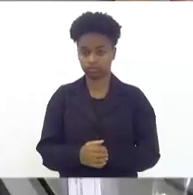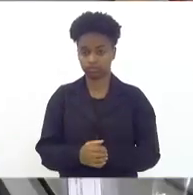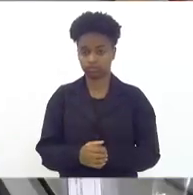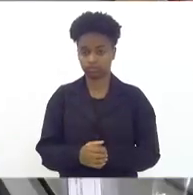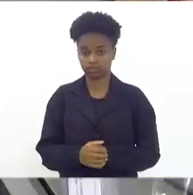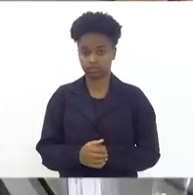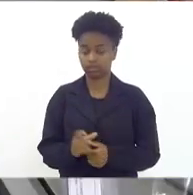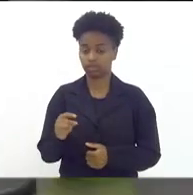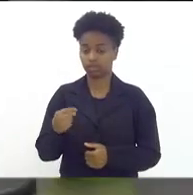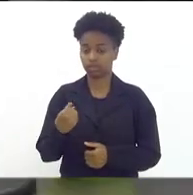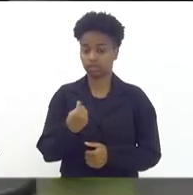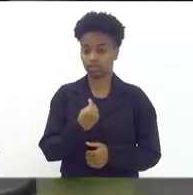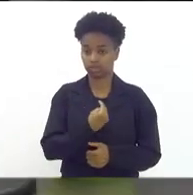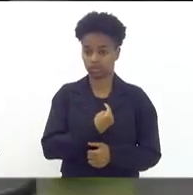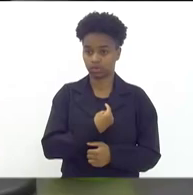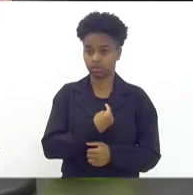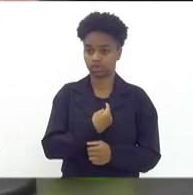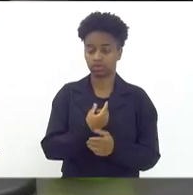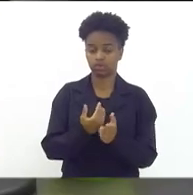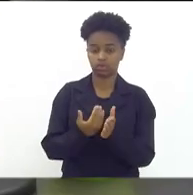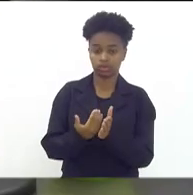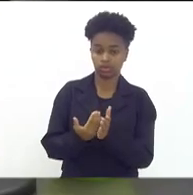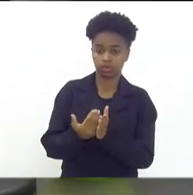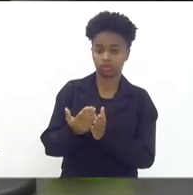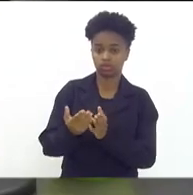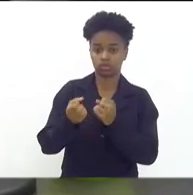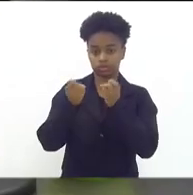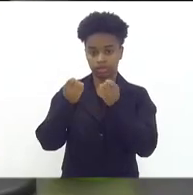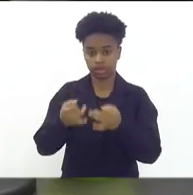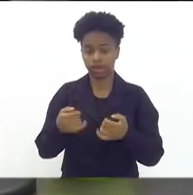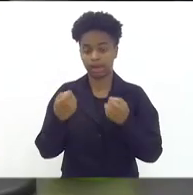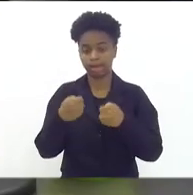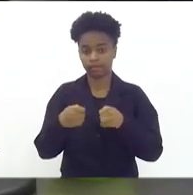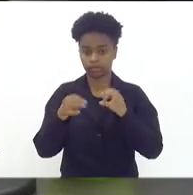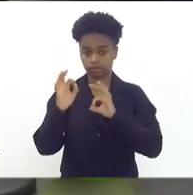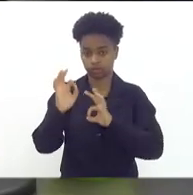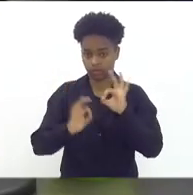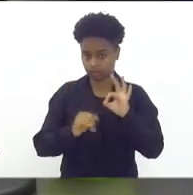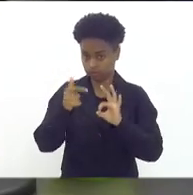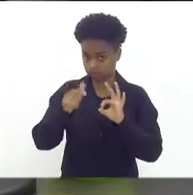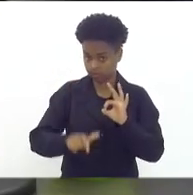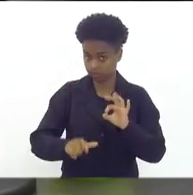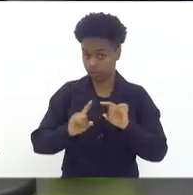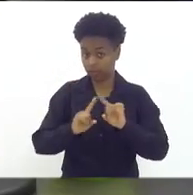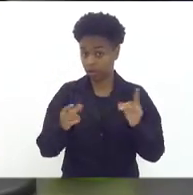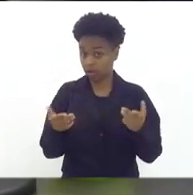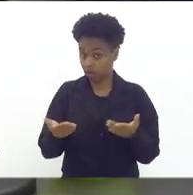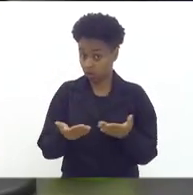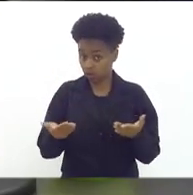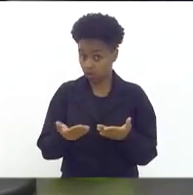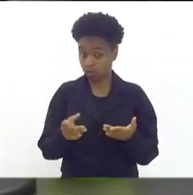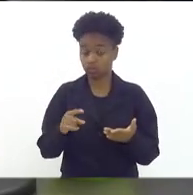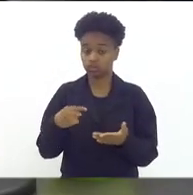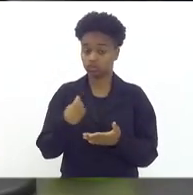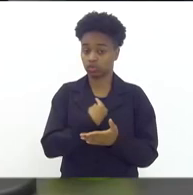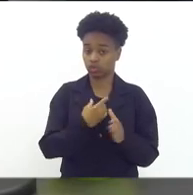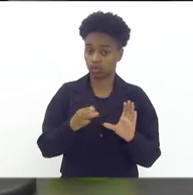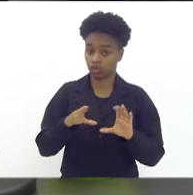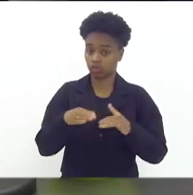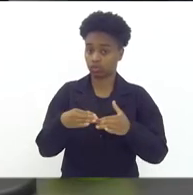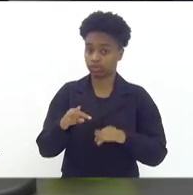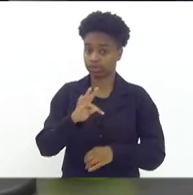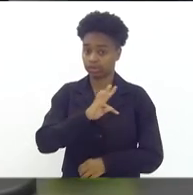do início né a agência precisava ser reestruturada e hoje a nossa Câmara técnica de